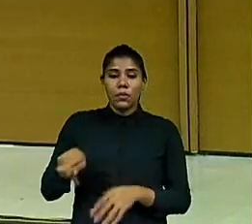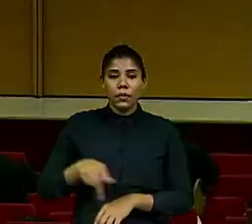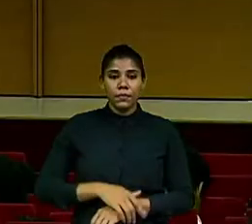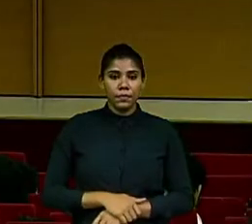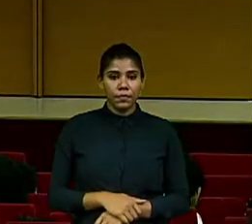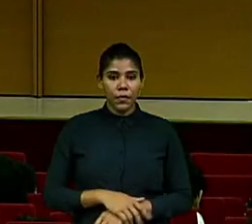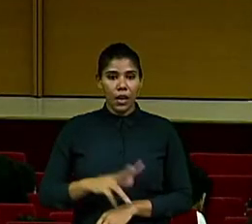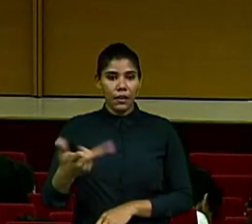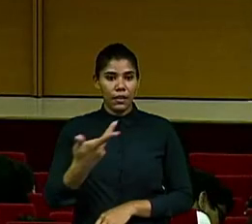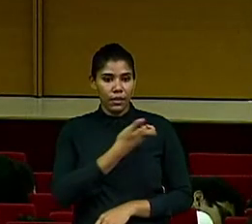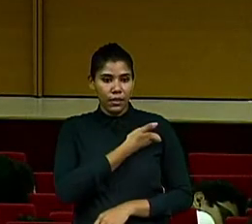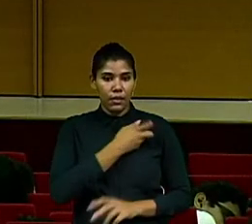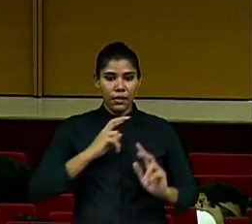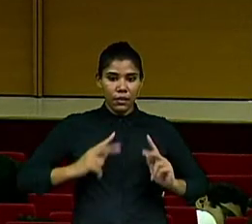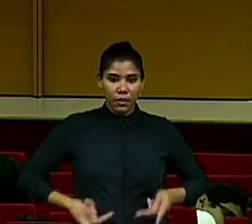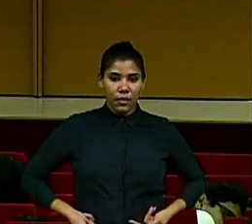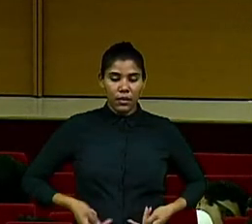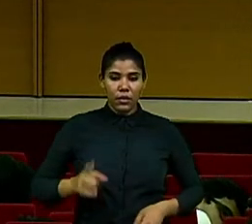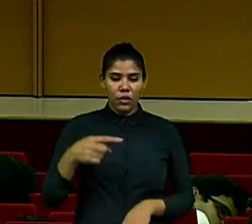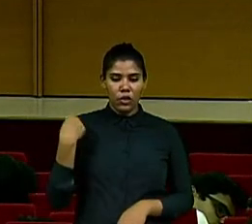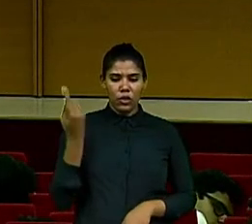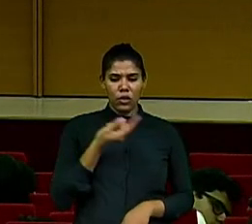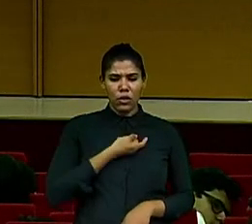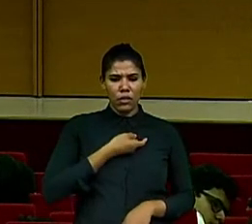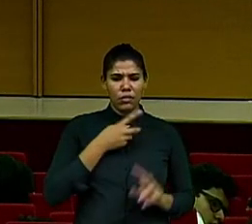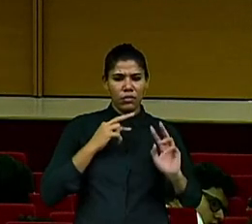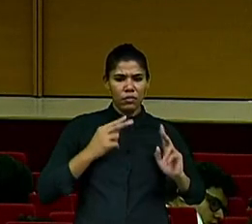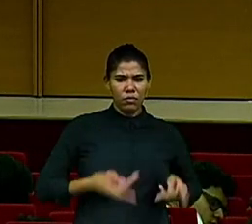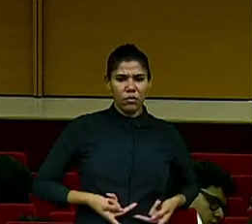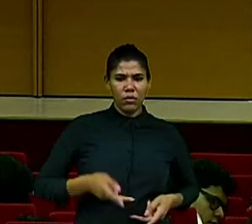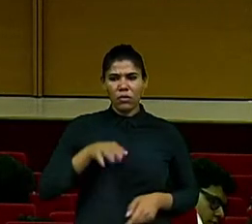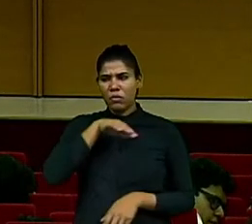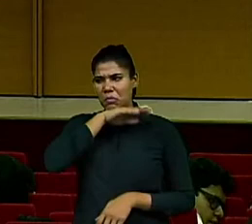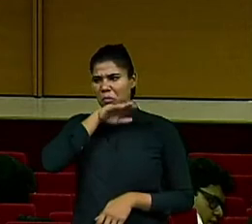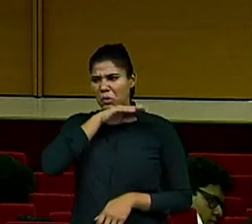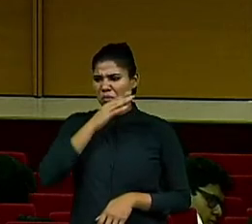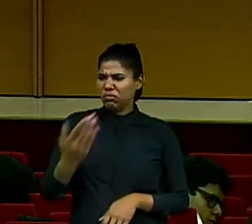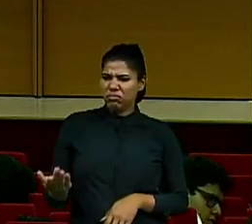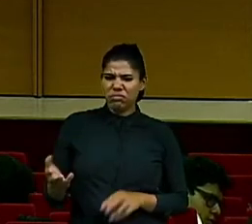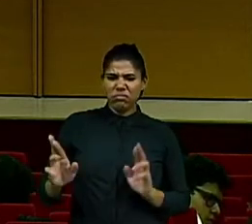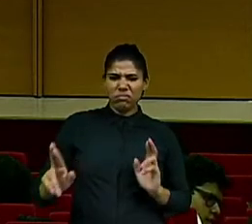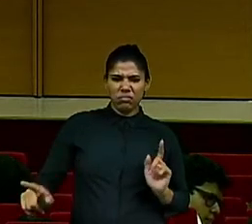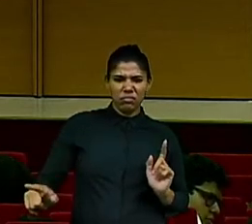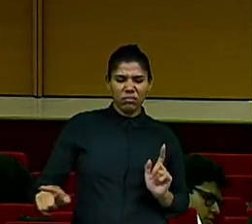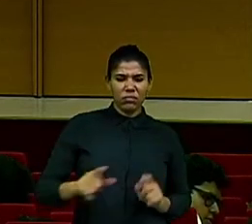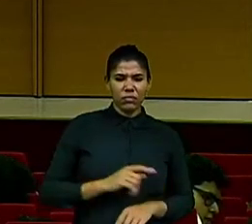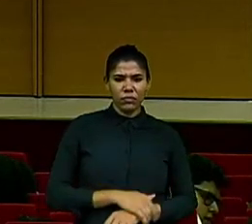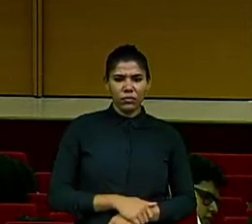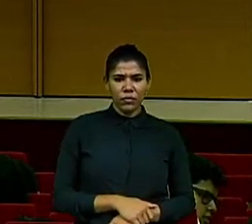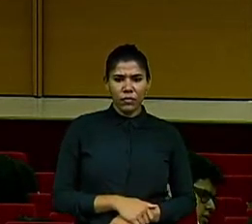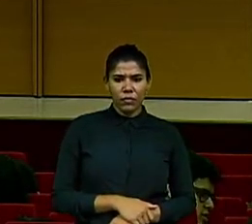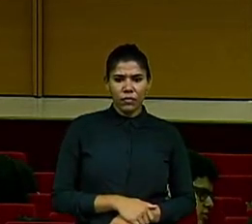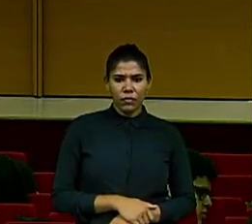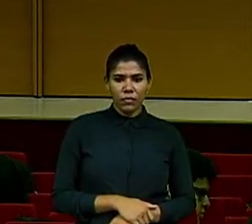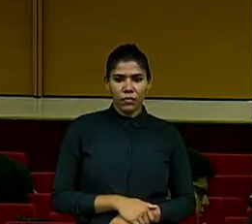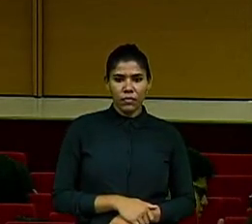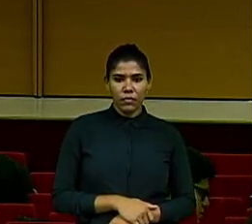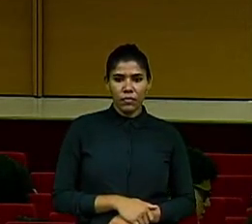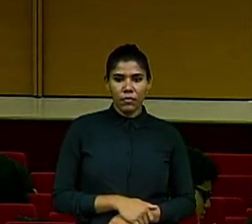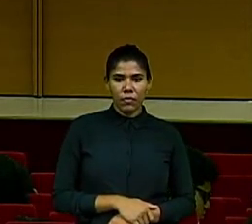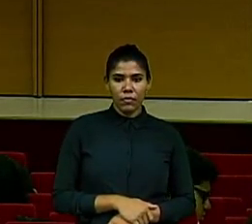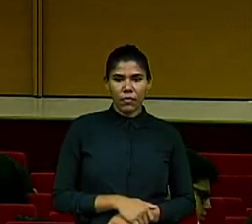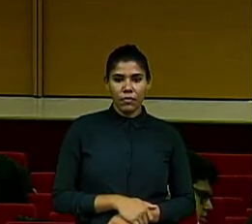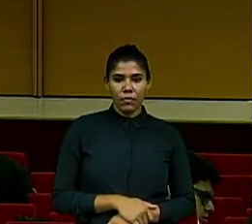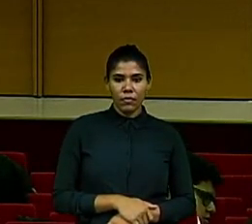nós somos nós porque é um pouco e o pente é um dente